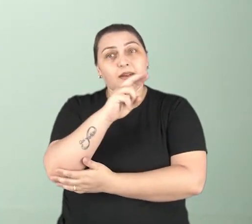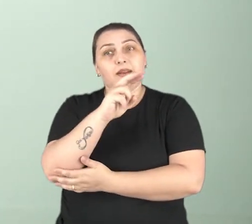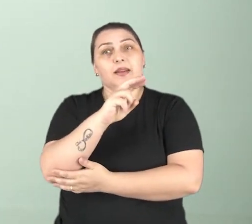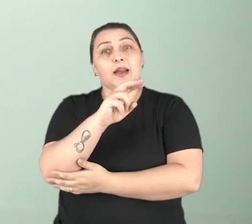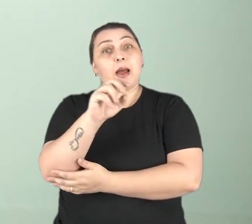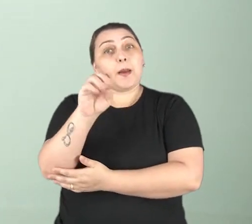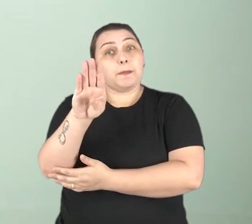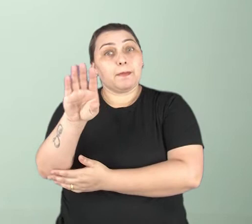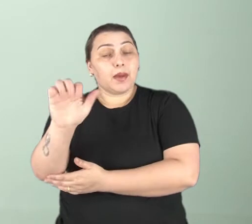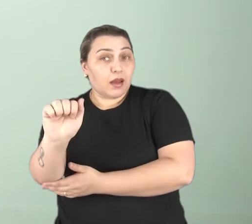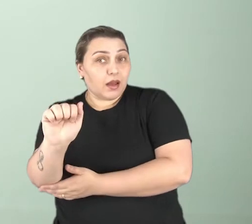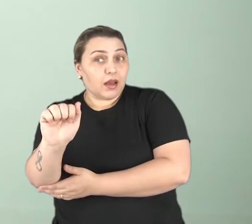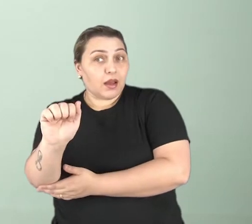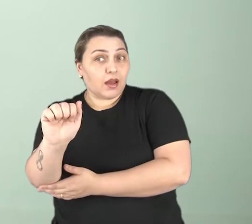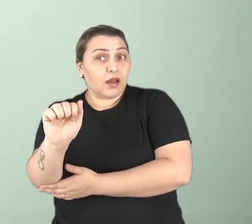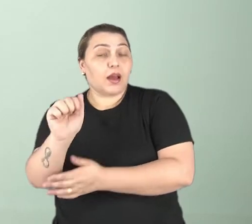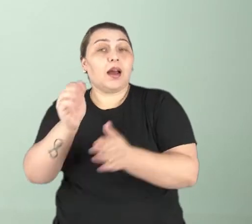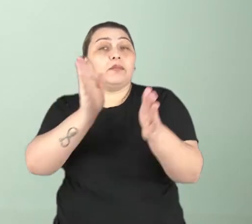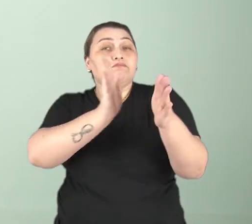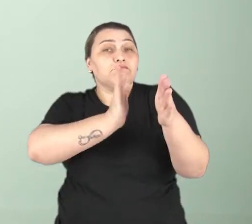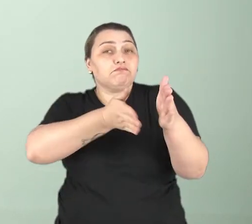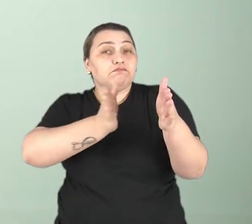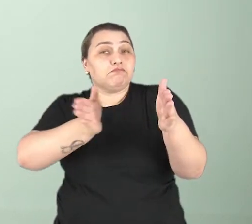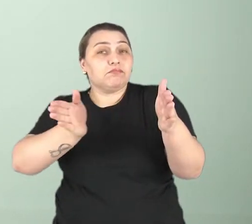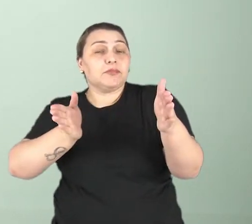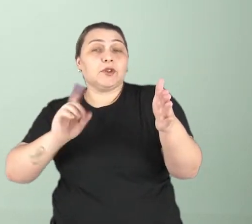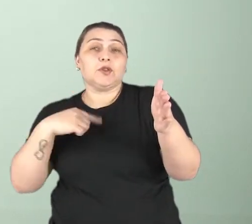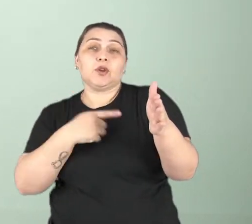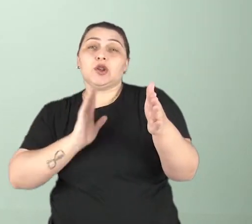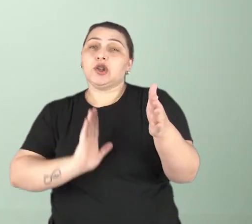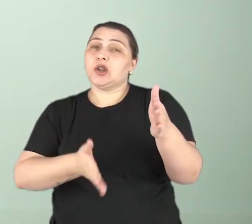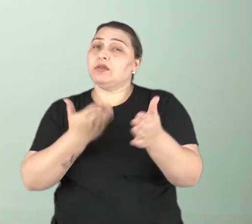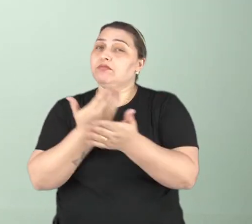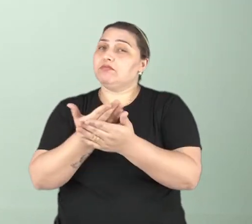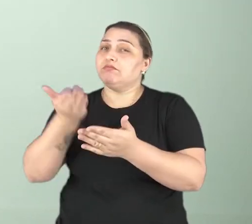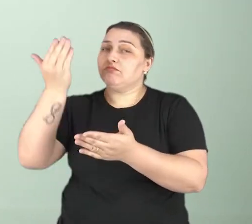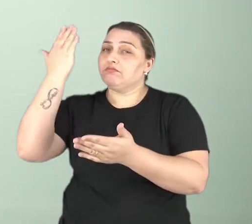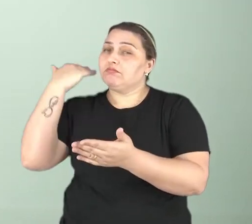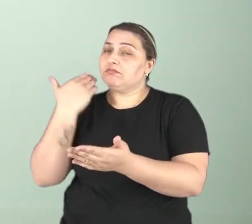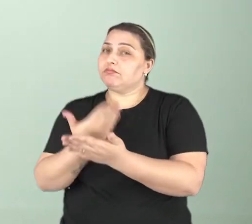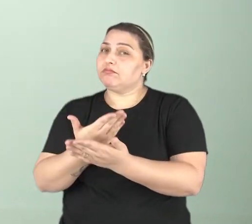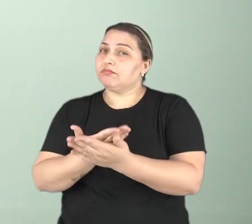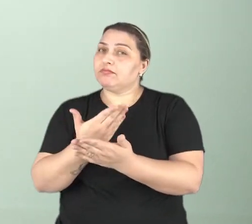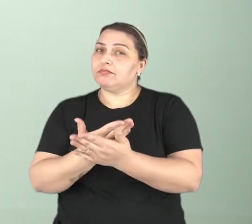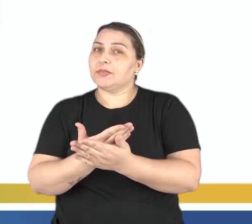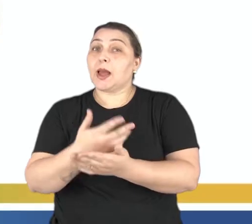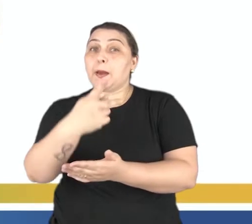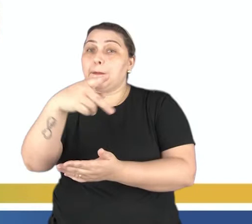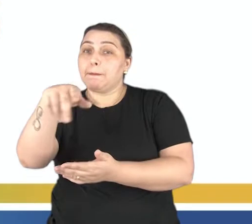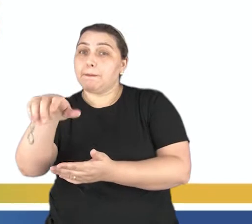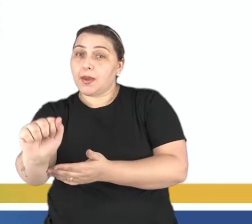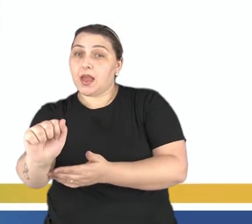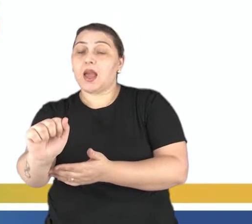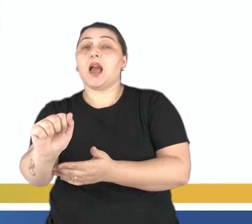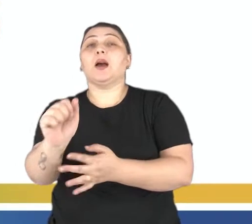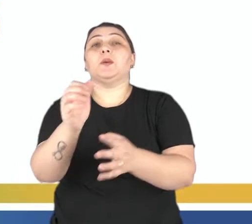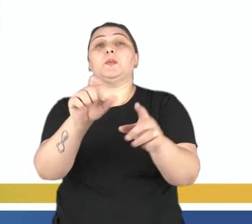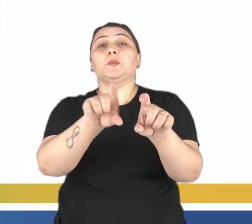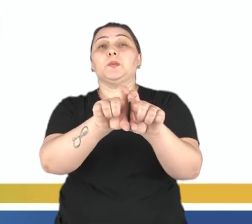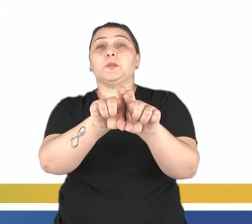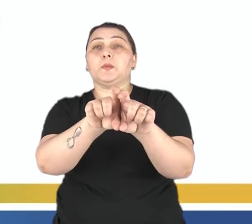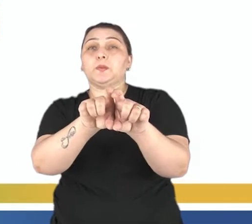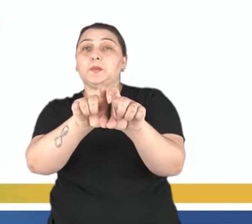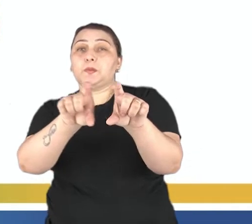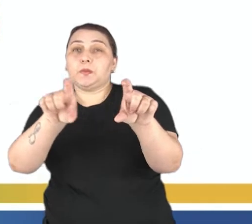PA, sobre essa sequência que nós já estudamos em aulas anteriores. A PA é uma sequência numérica em